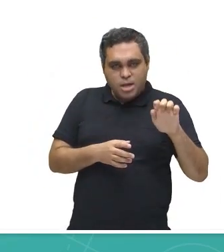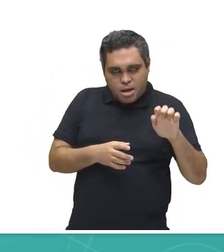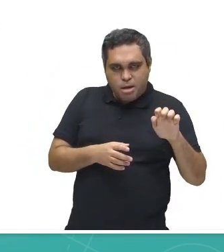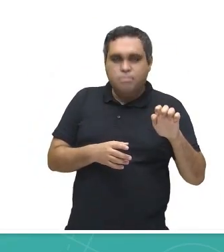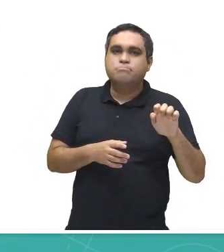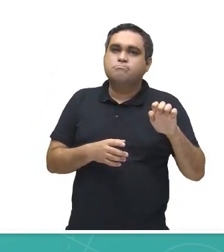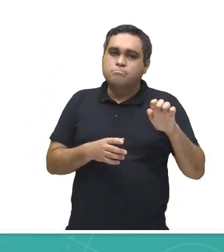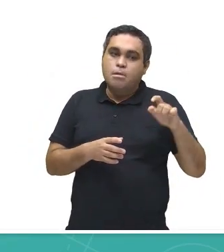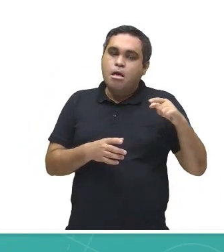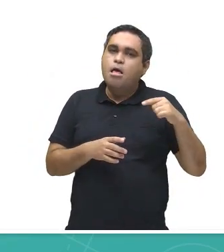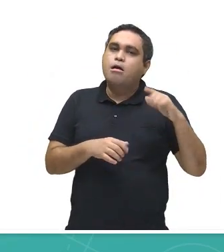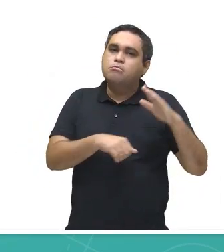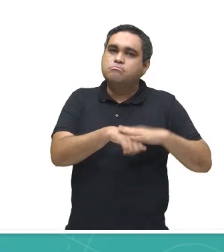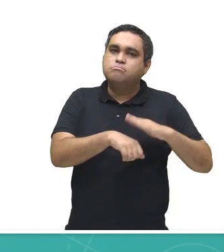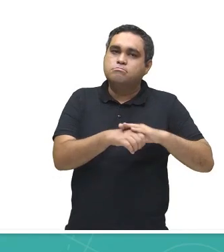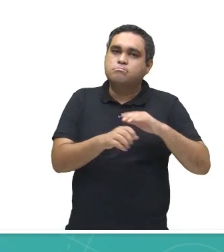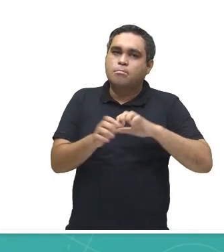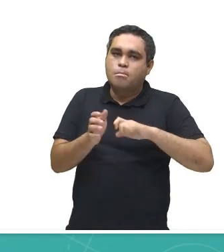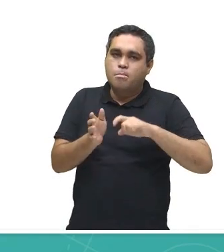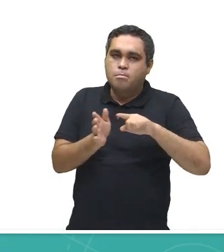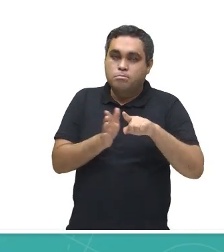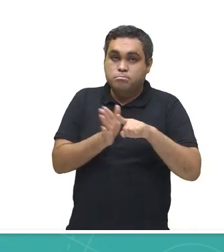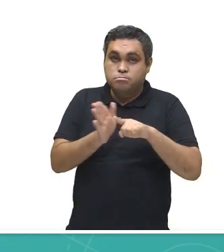mudanças? Pode ser que um dia aí o IBGE